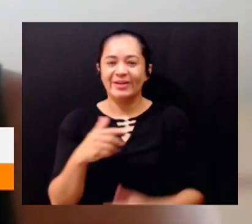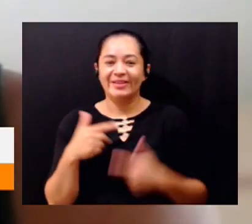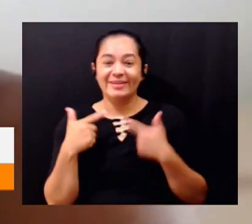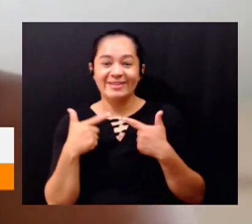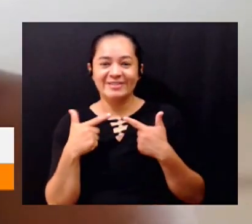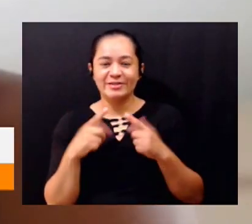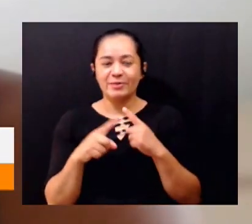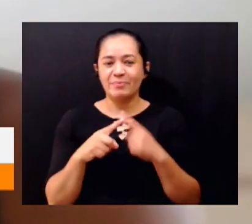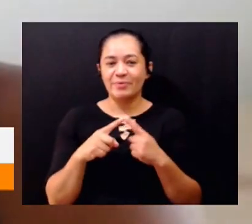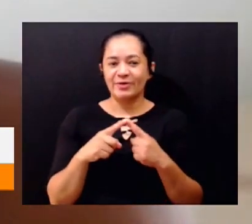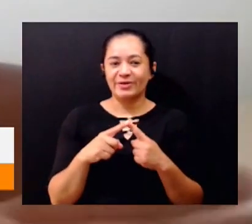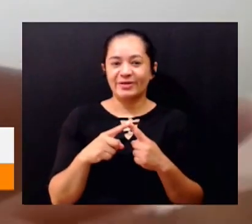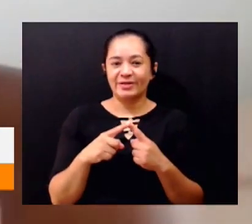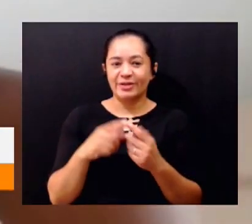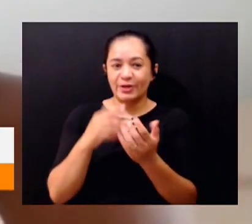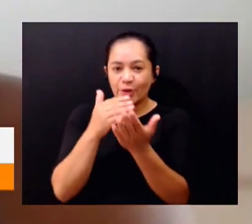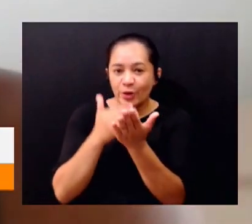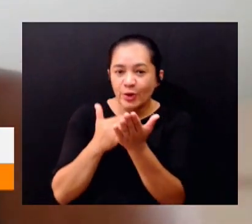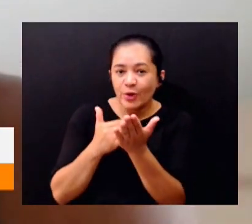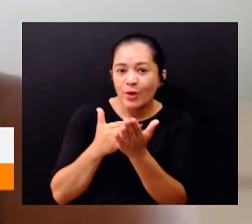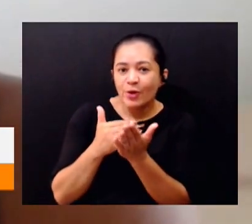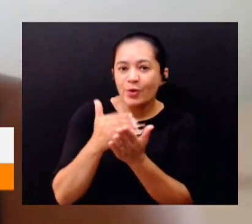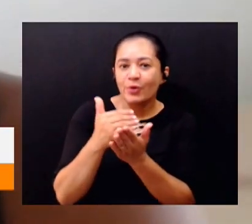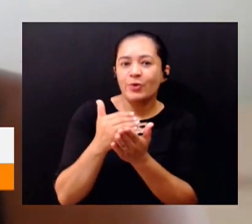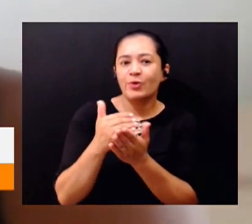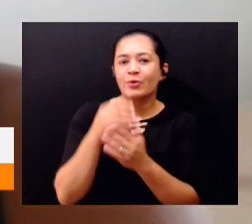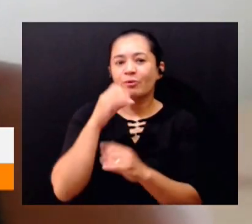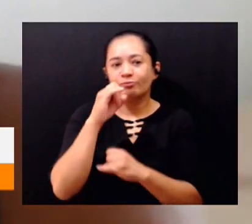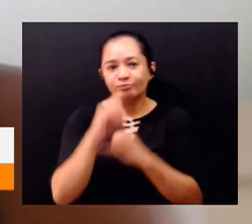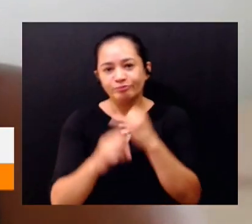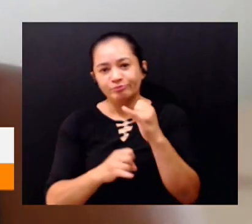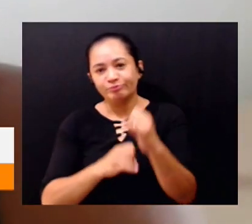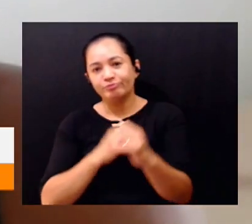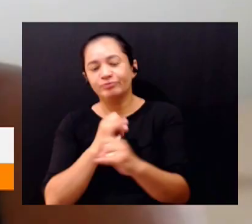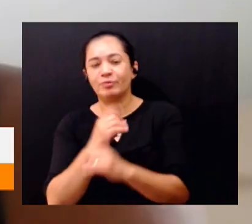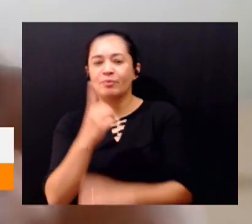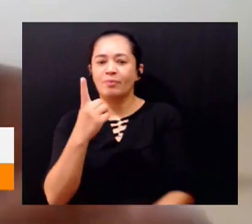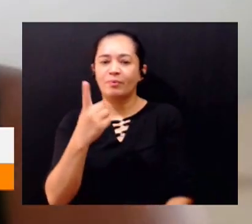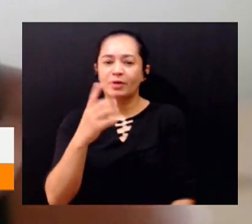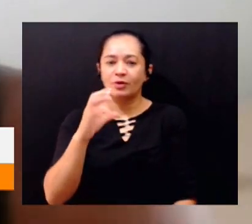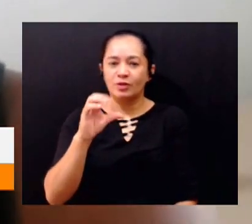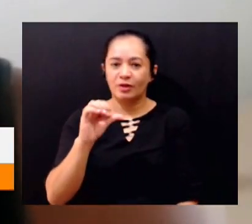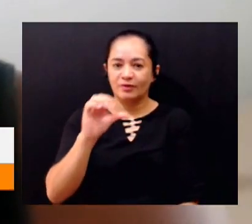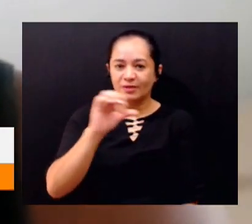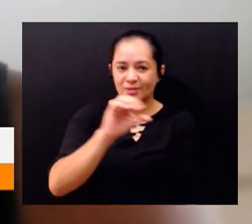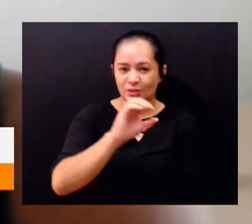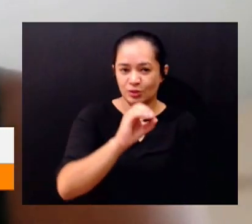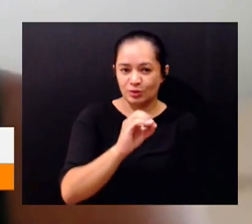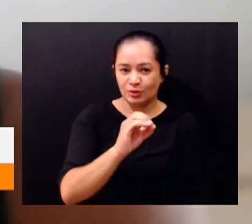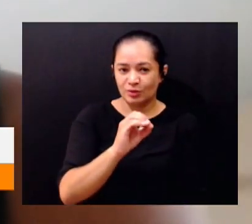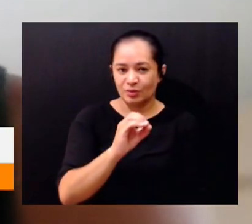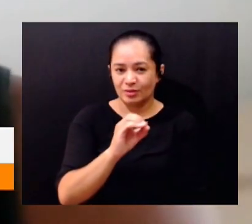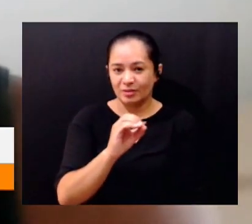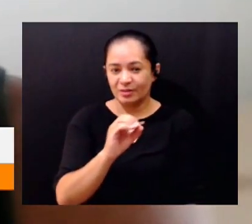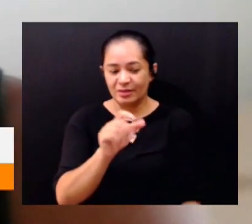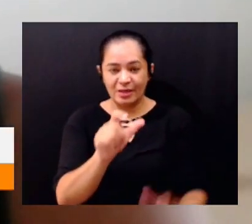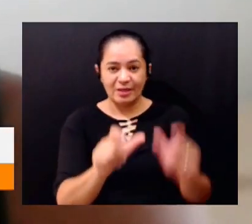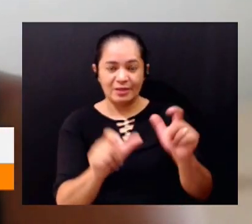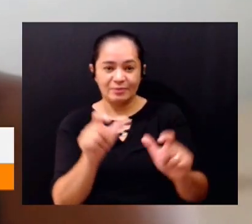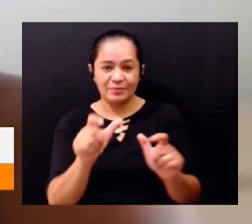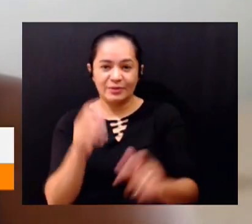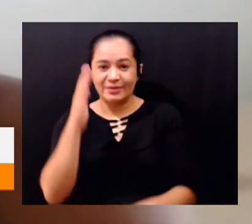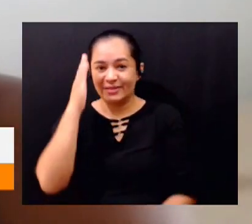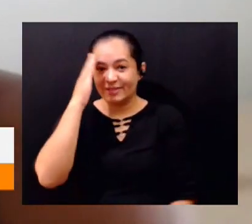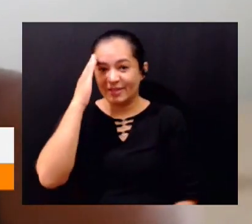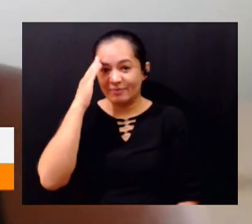na internet, né, lá no final dos anos 90, as pessoas souberam que eu tinha sido desenhista